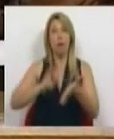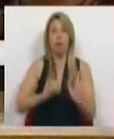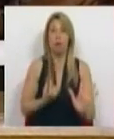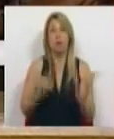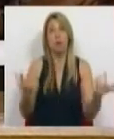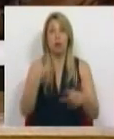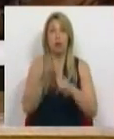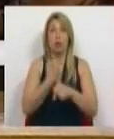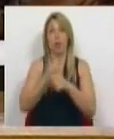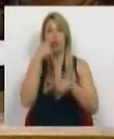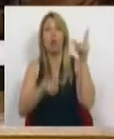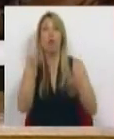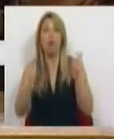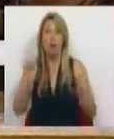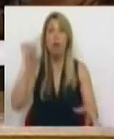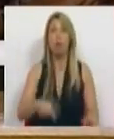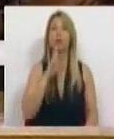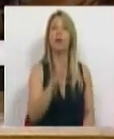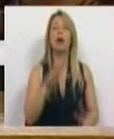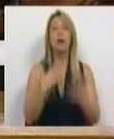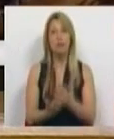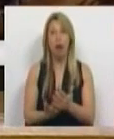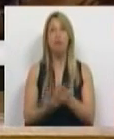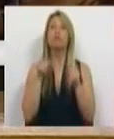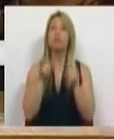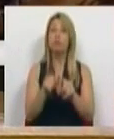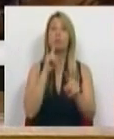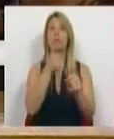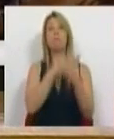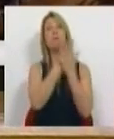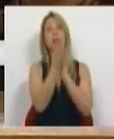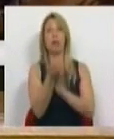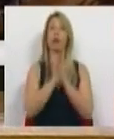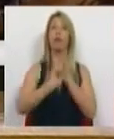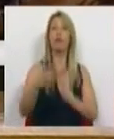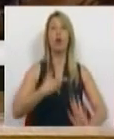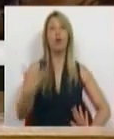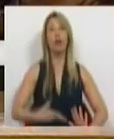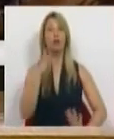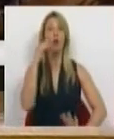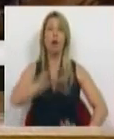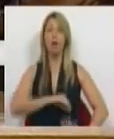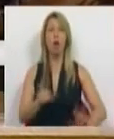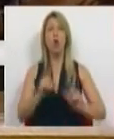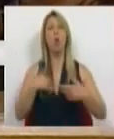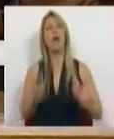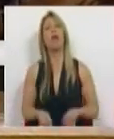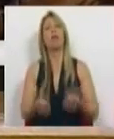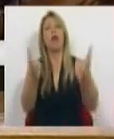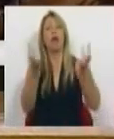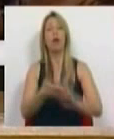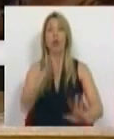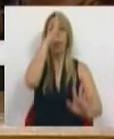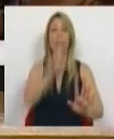trabalhadores e do povo. Sublinhamos que essas medidas de reposição de direitos ou rendimentos não são uma dádiva de um governo ou de uma maioria